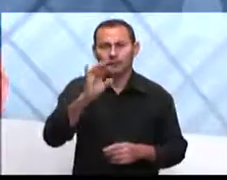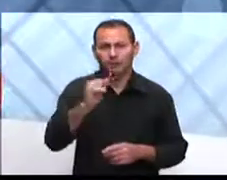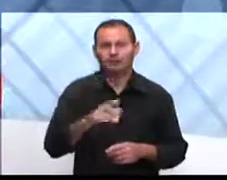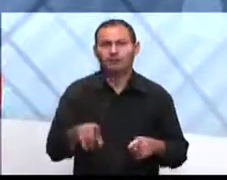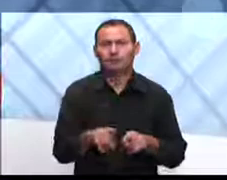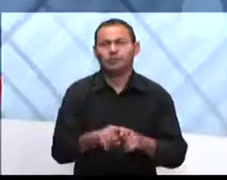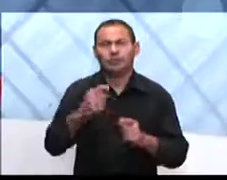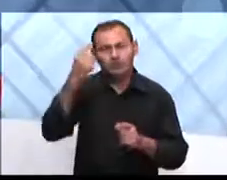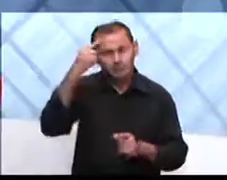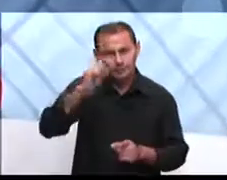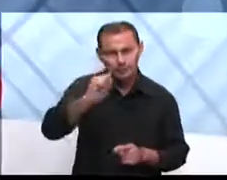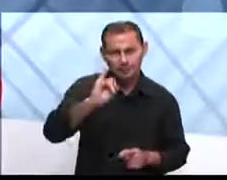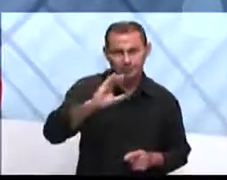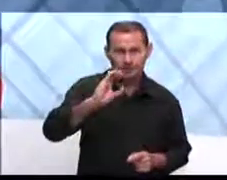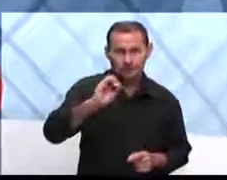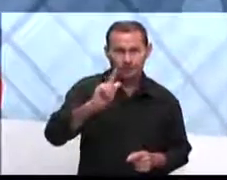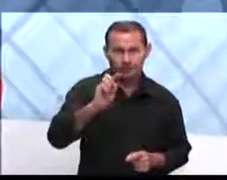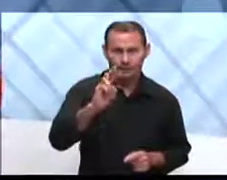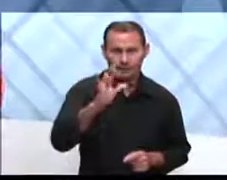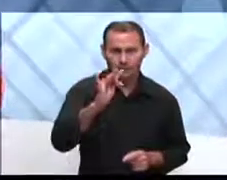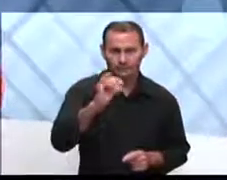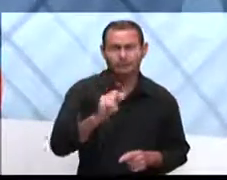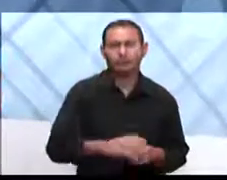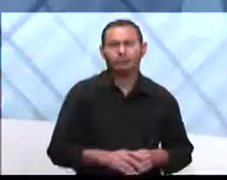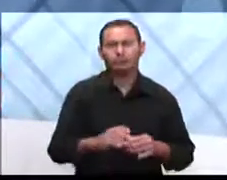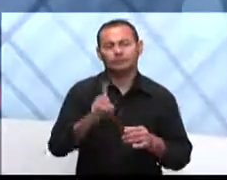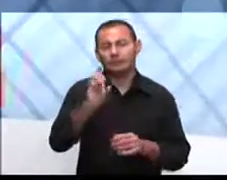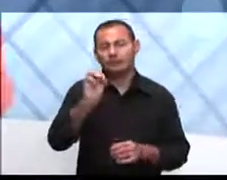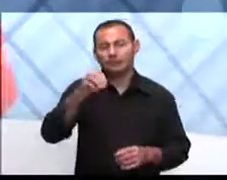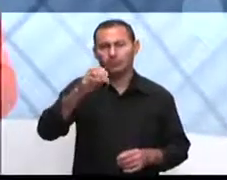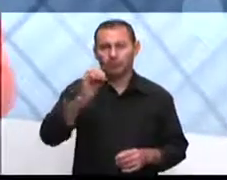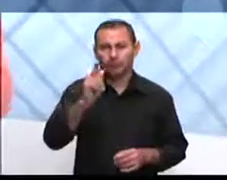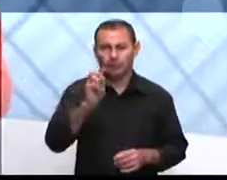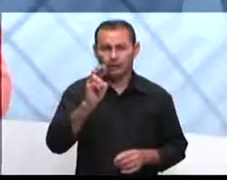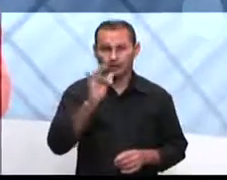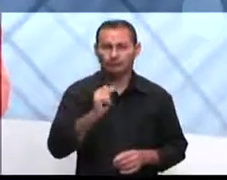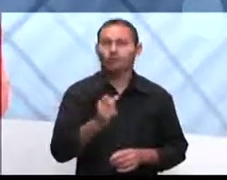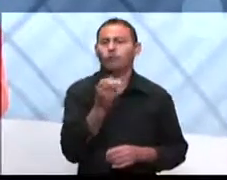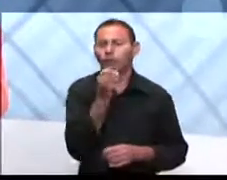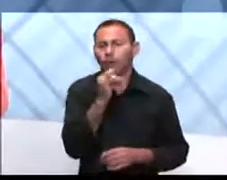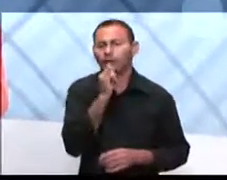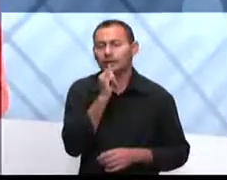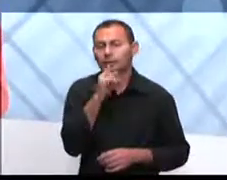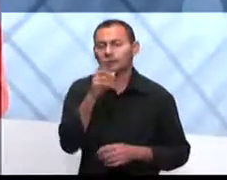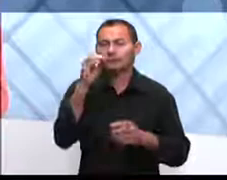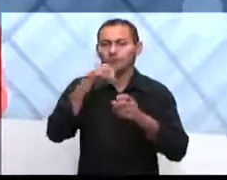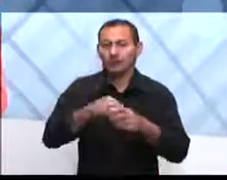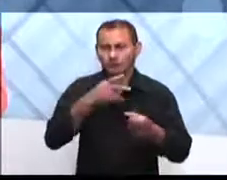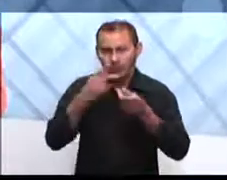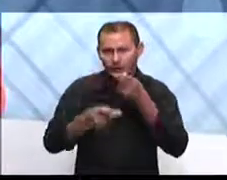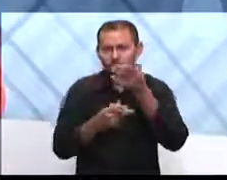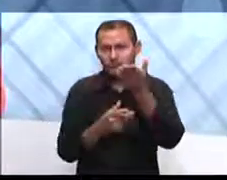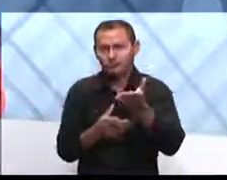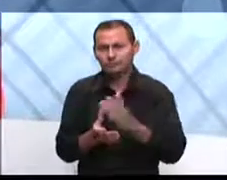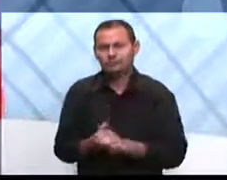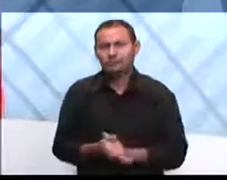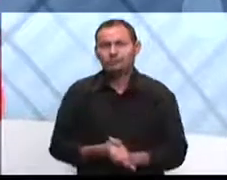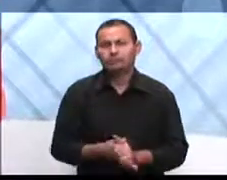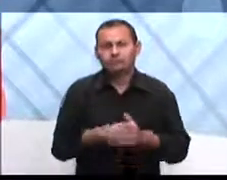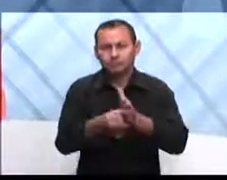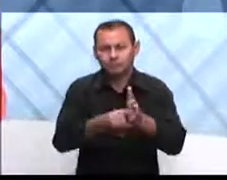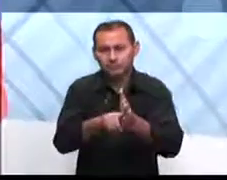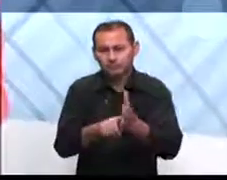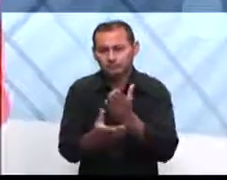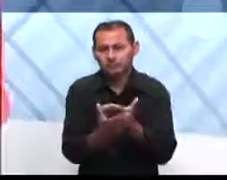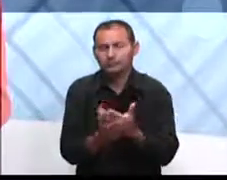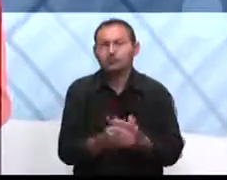dados psicográficos, né? Os dados demográficos, um bom exemplo que eu coloco para vocês é a pesquisa